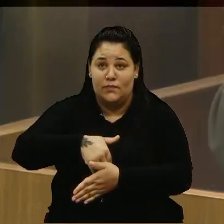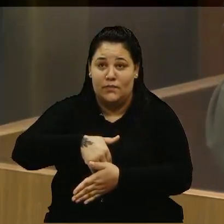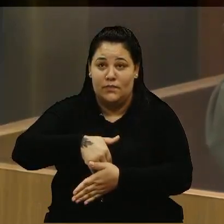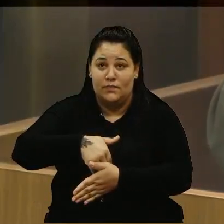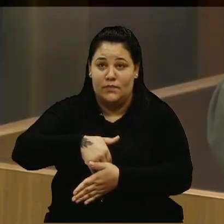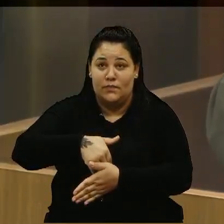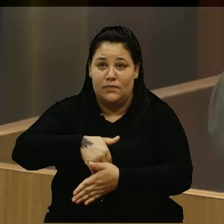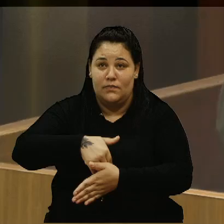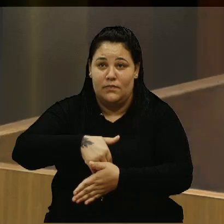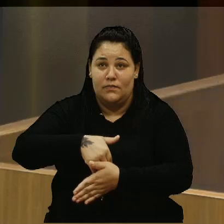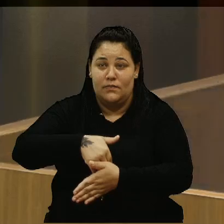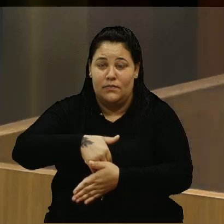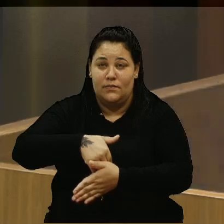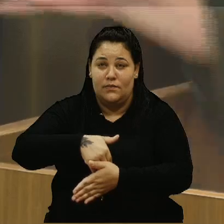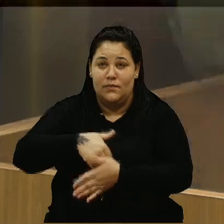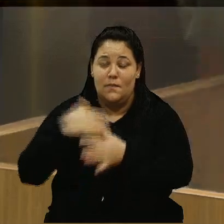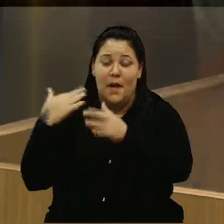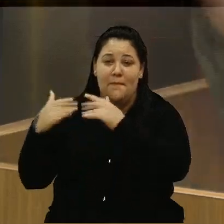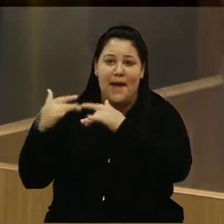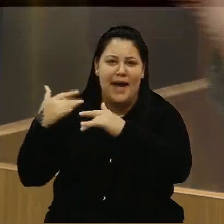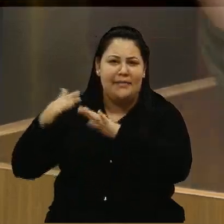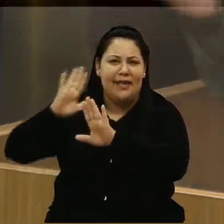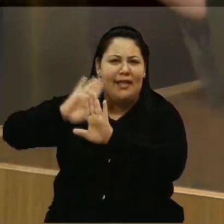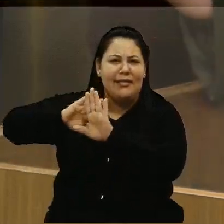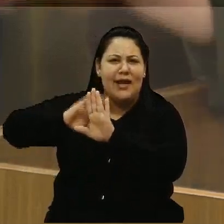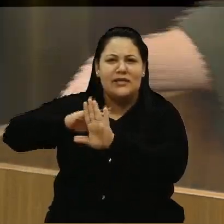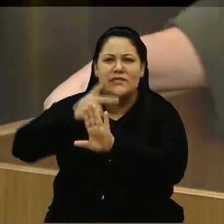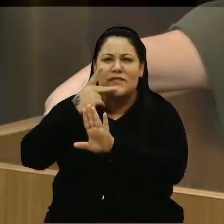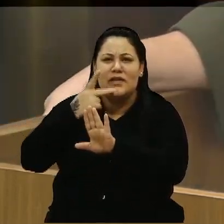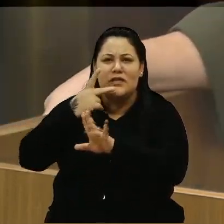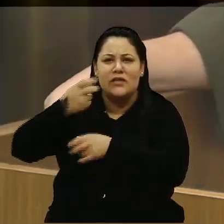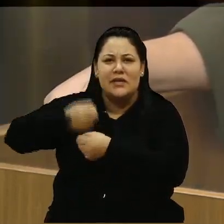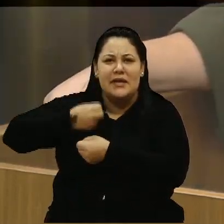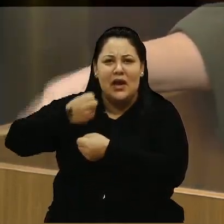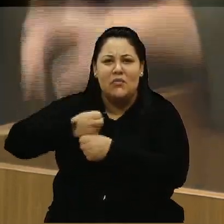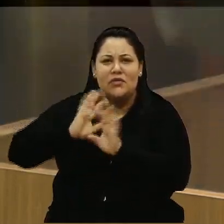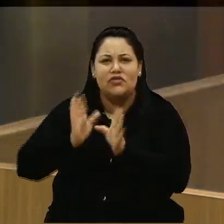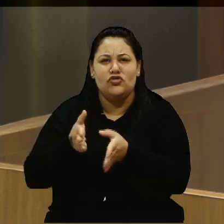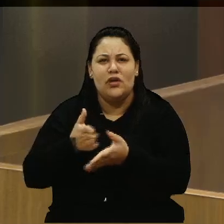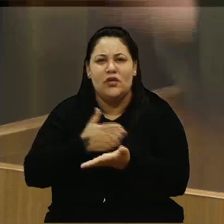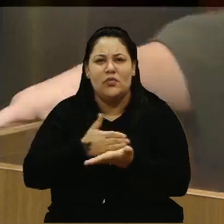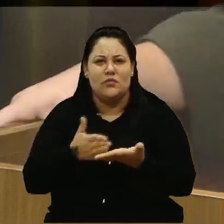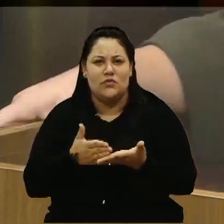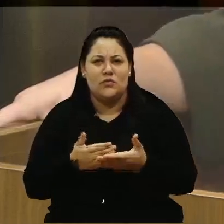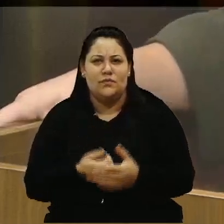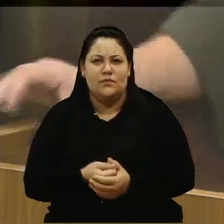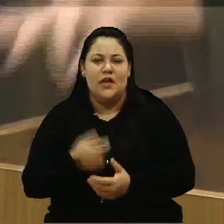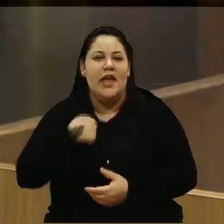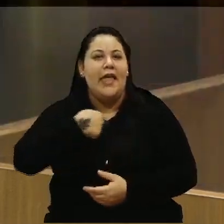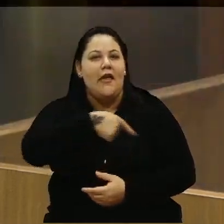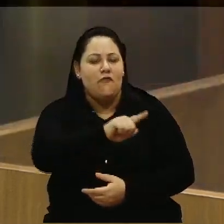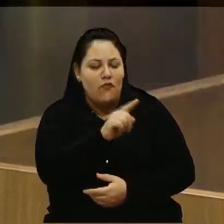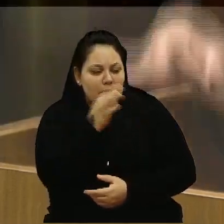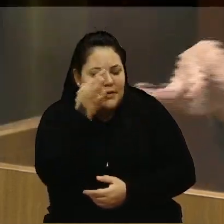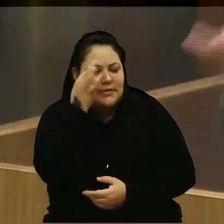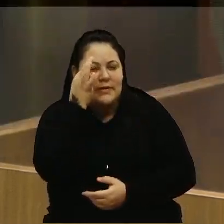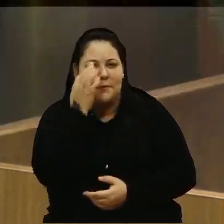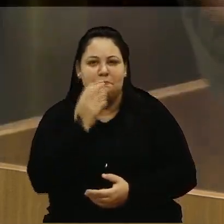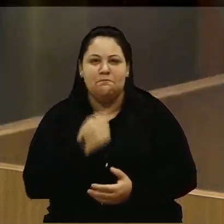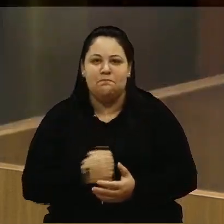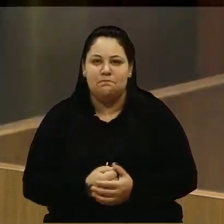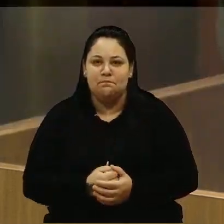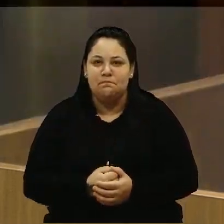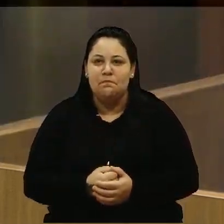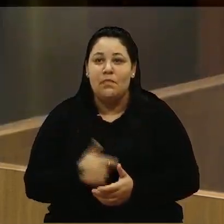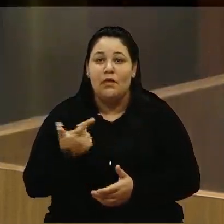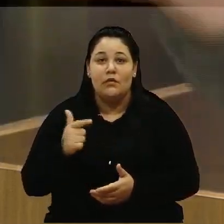atrás, dizendo que as obras já tinham começado. Eu fui até lá. Não tem nada a não